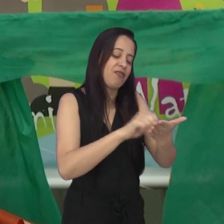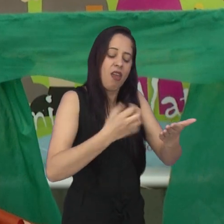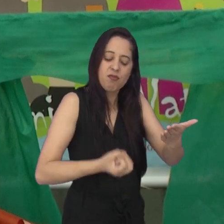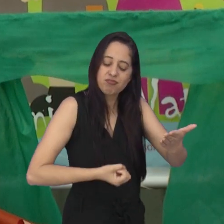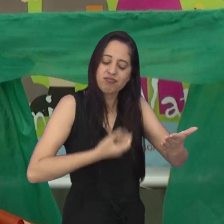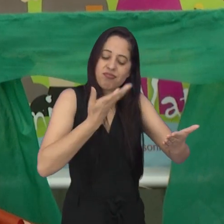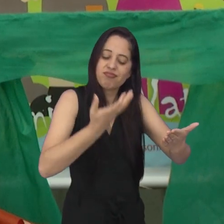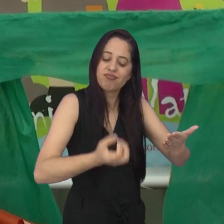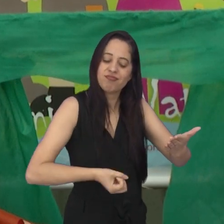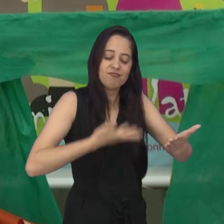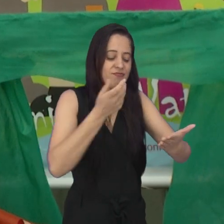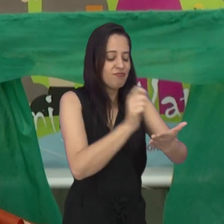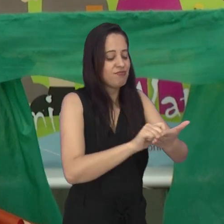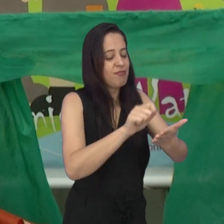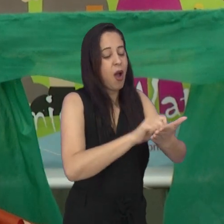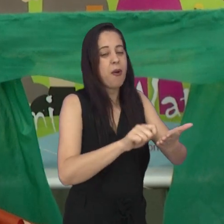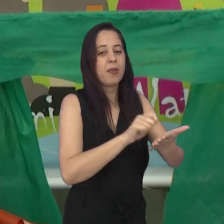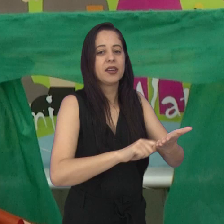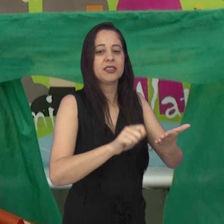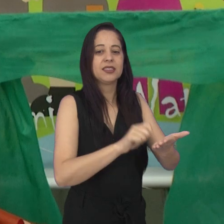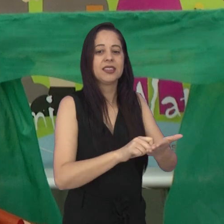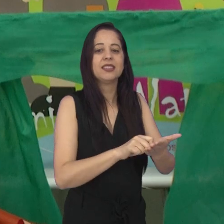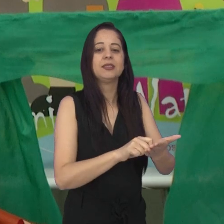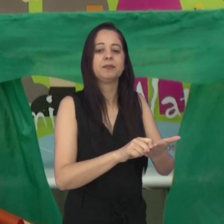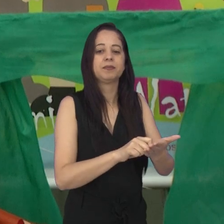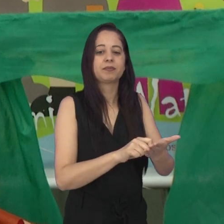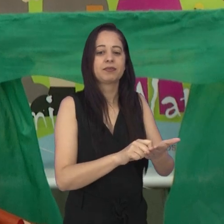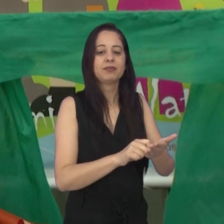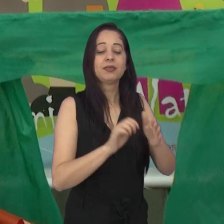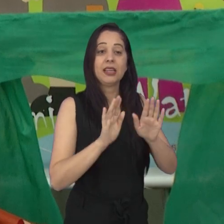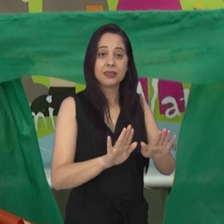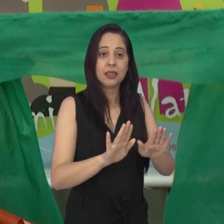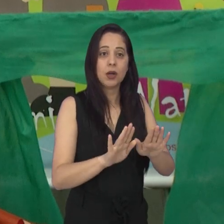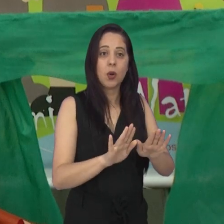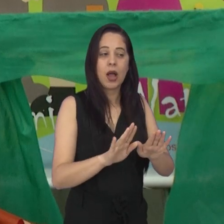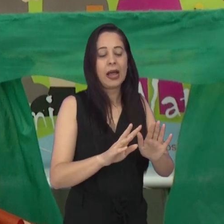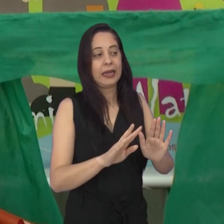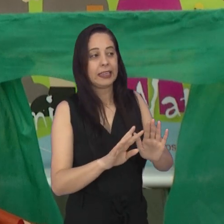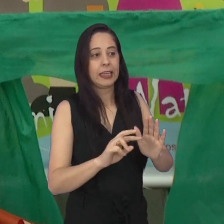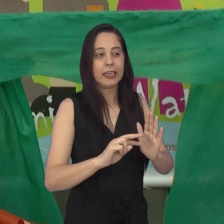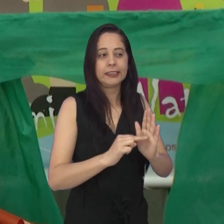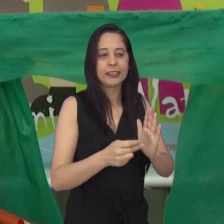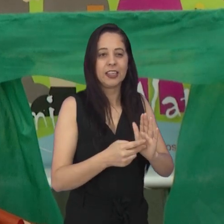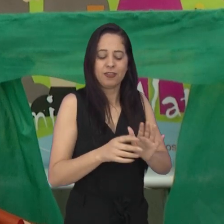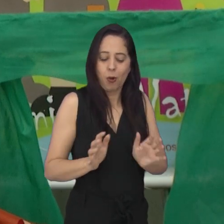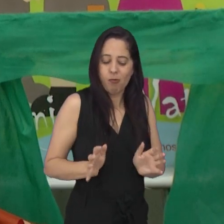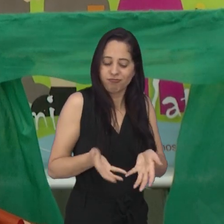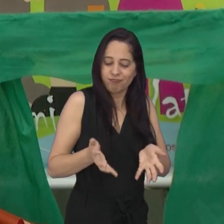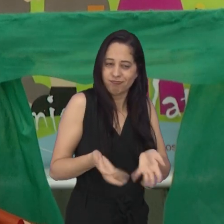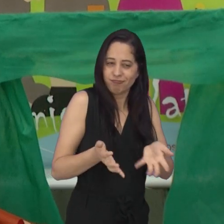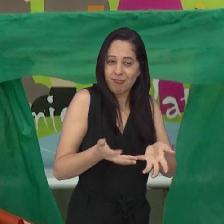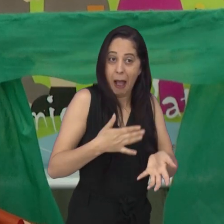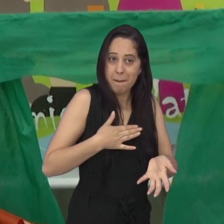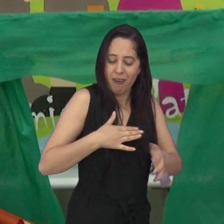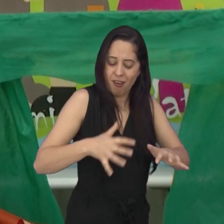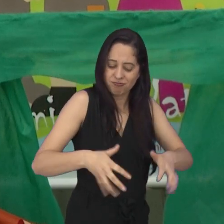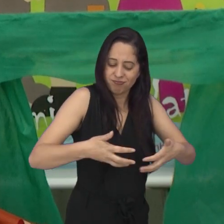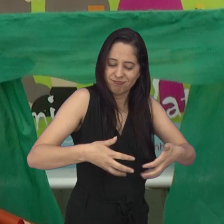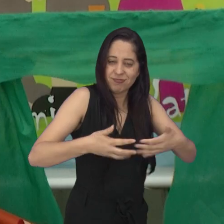poesias, alguma coisa assim tal. E aí foi que isso foi meio que dando uma bicadinha no caminho,